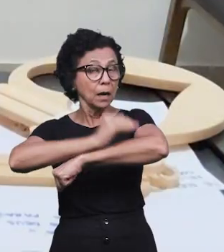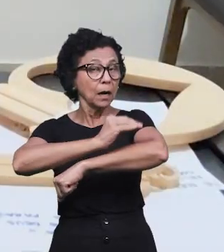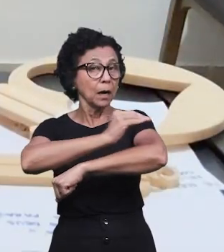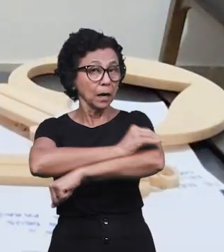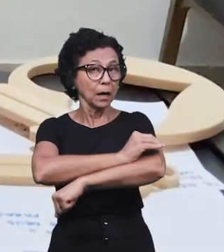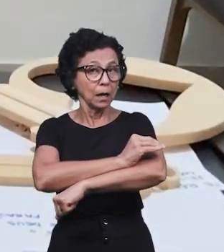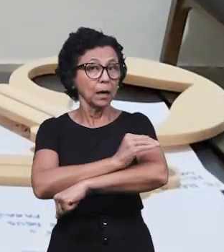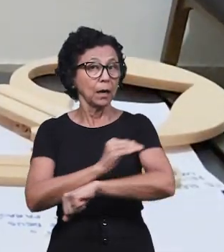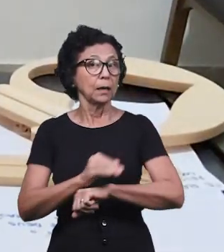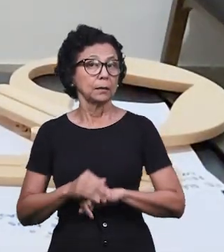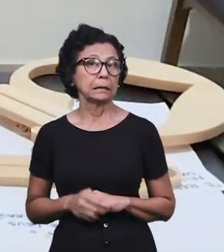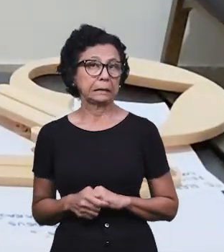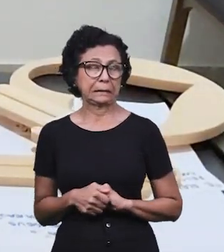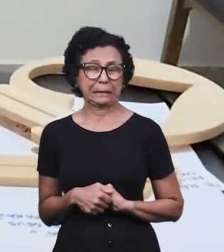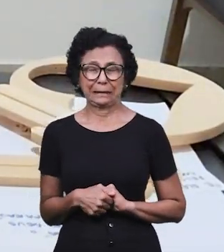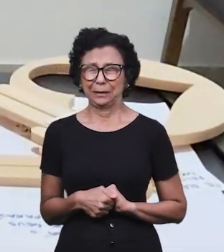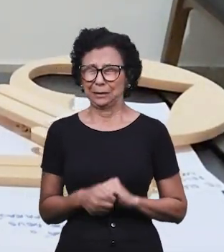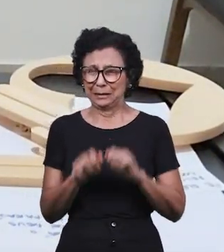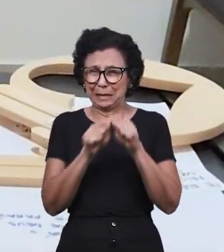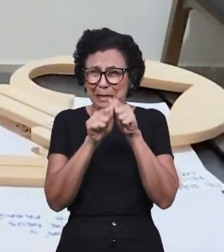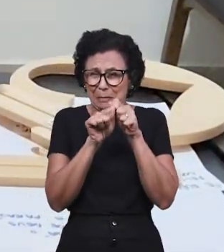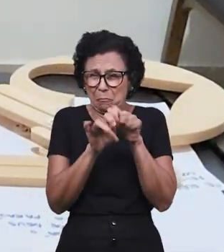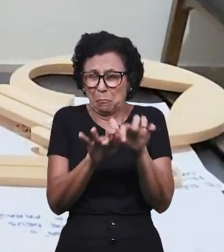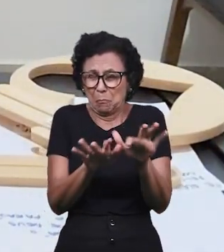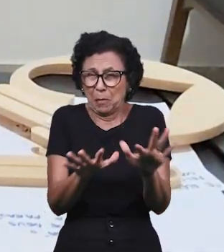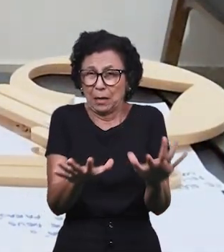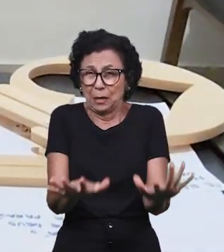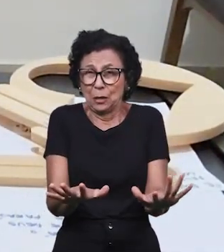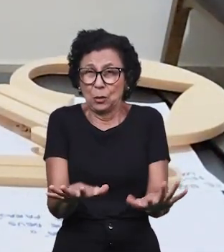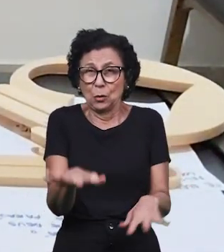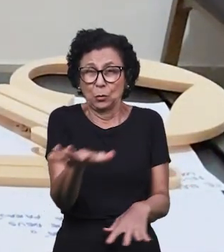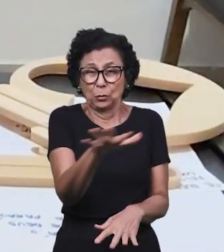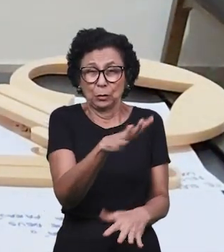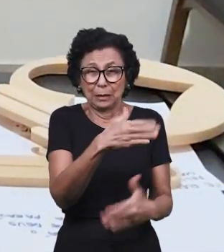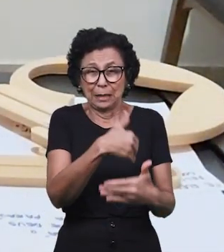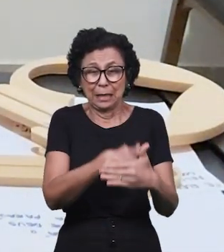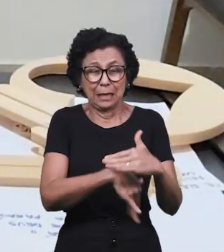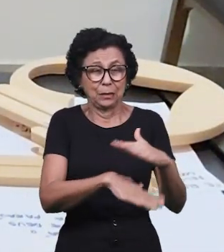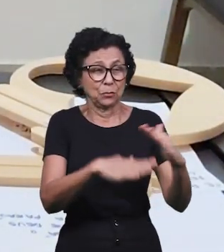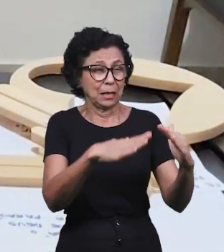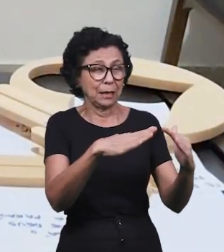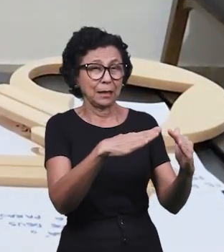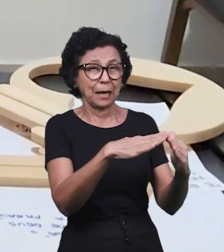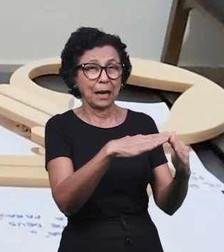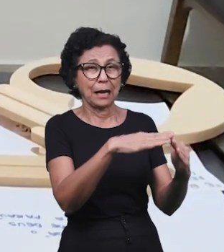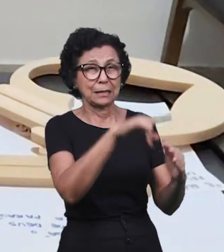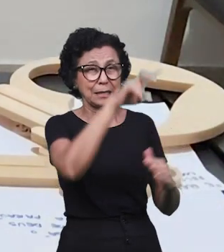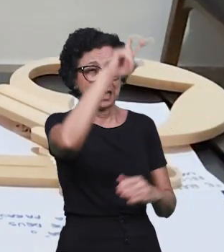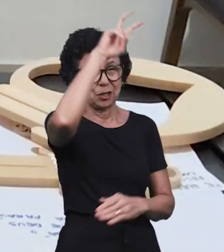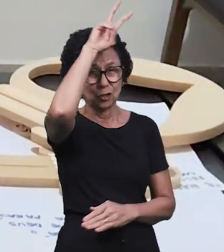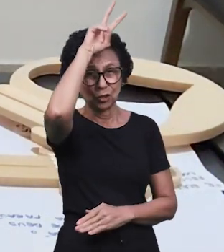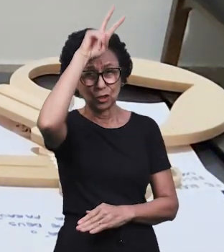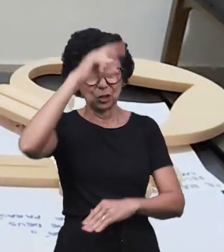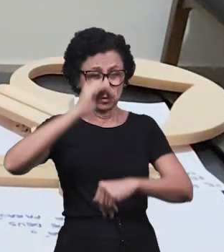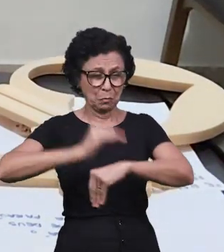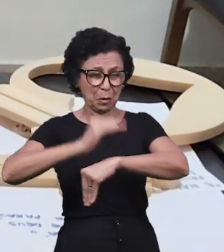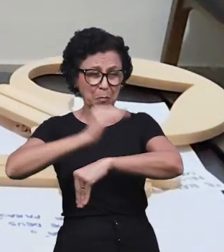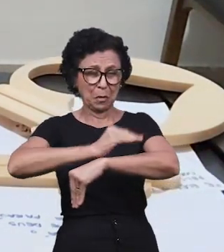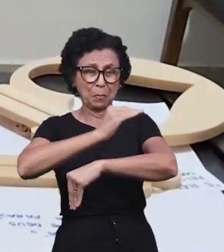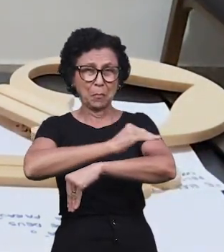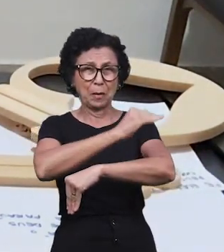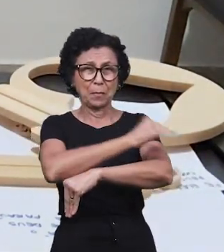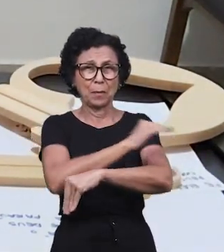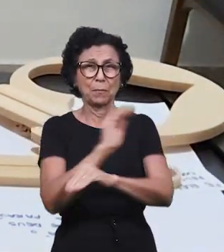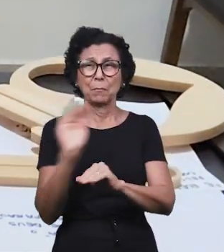que estavam lá na casa, na comida, na cama, em toda a casa do povo, tinha rãs para todos